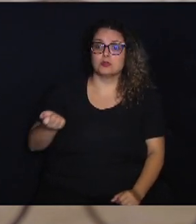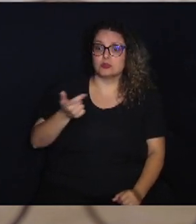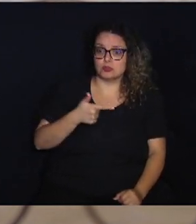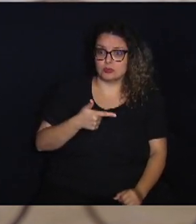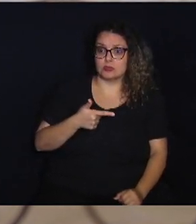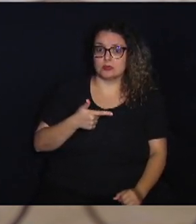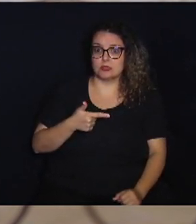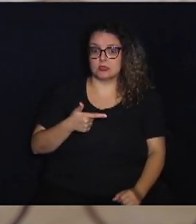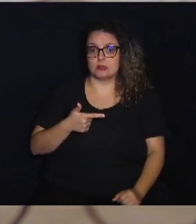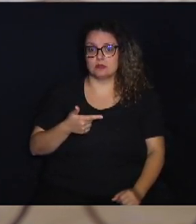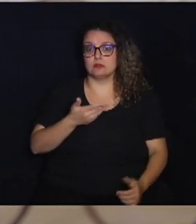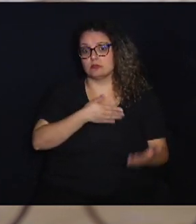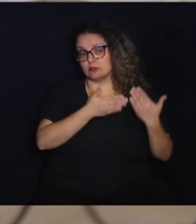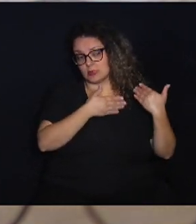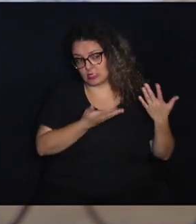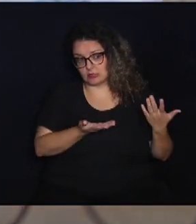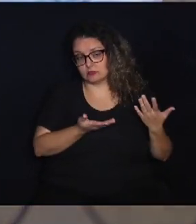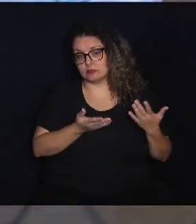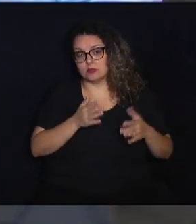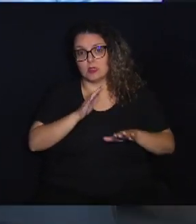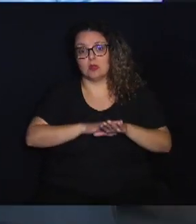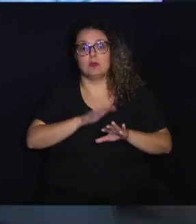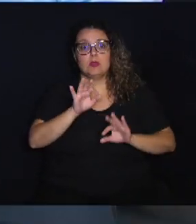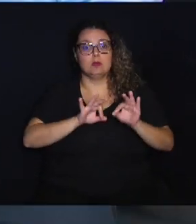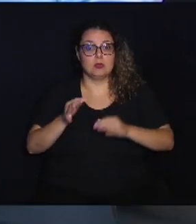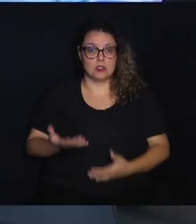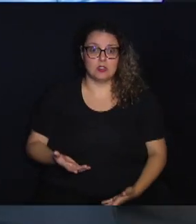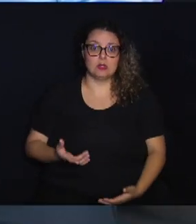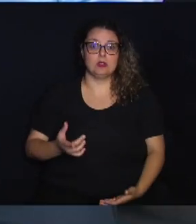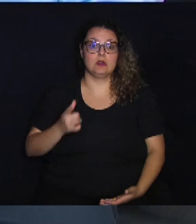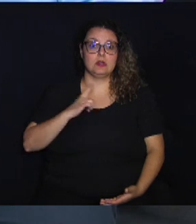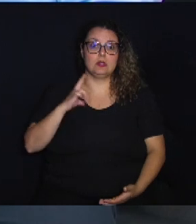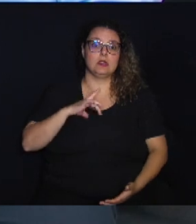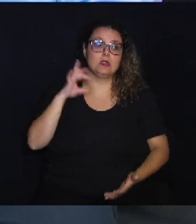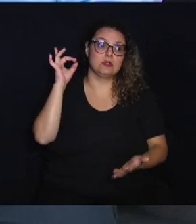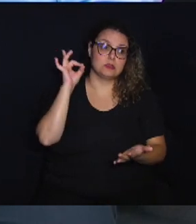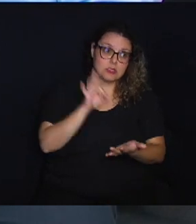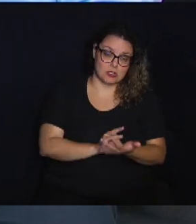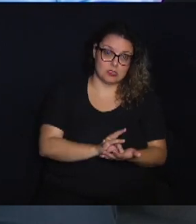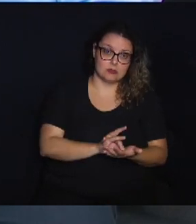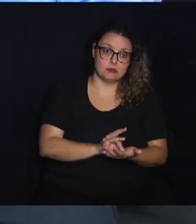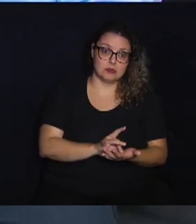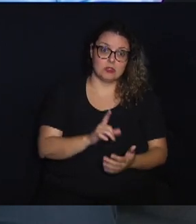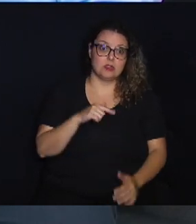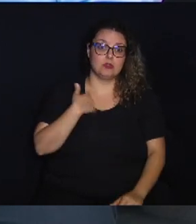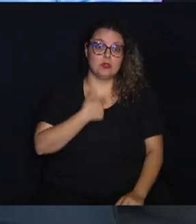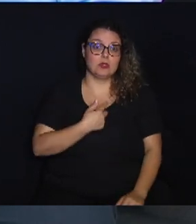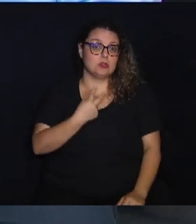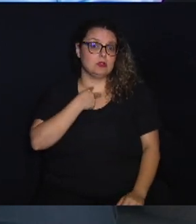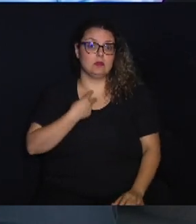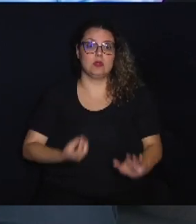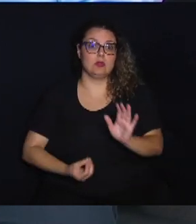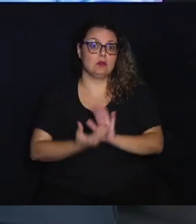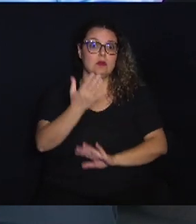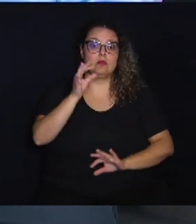deixei passado para trás. Então, o plano de ação, e ele tem que ser muito realista. Nós não podemos criar um plano de ação onde a